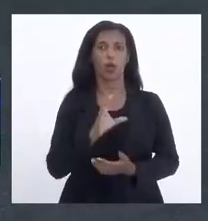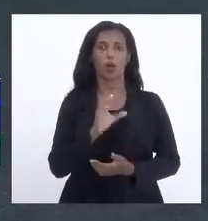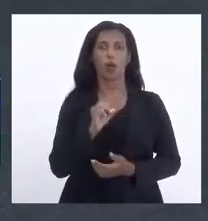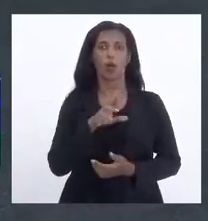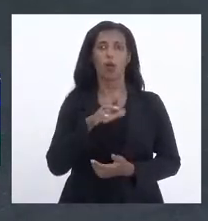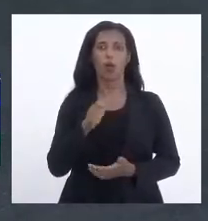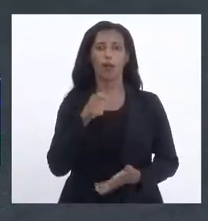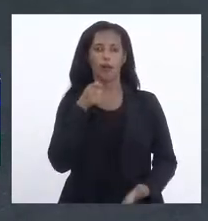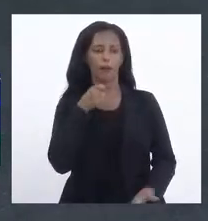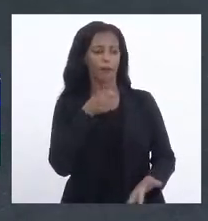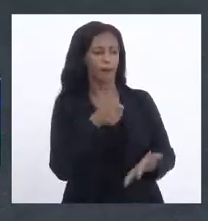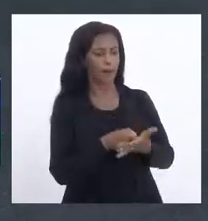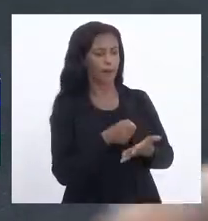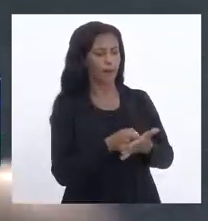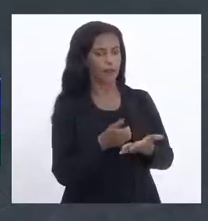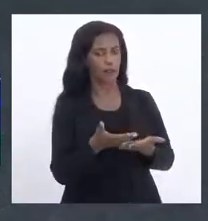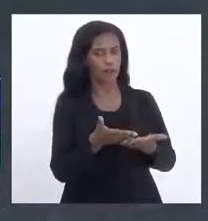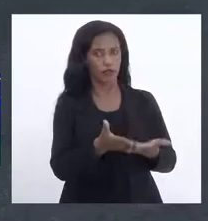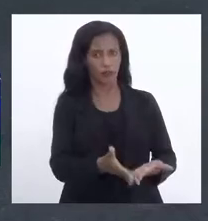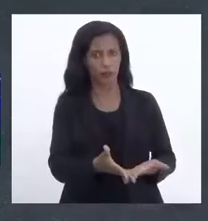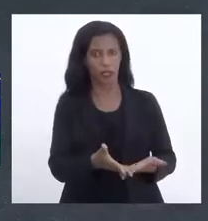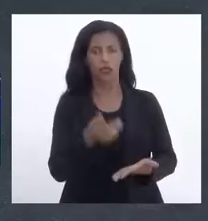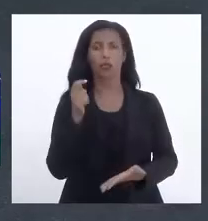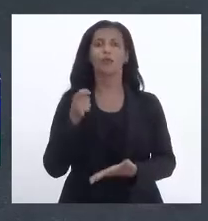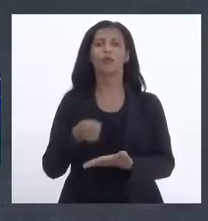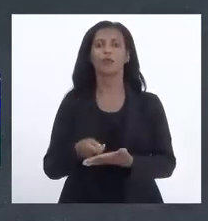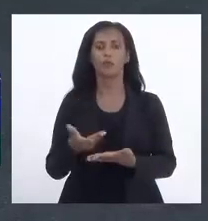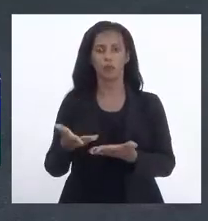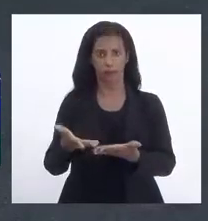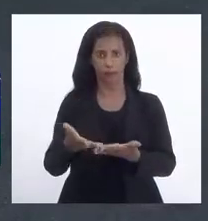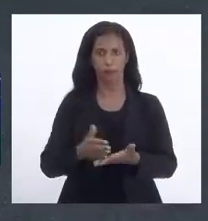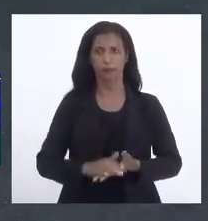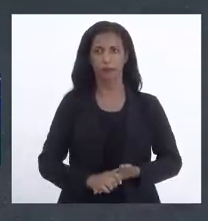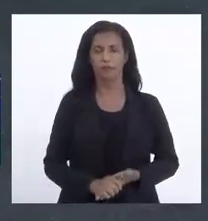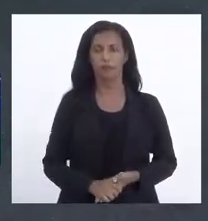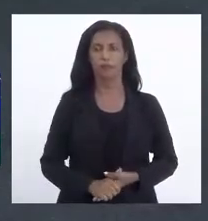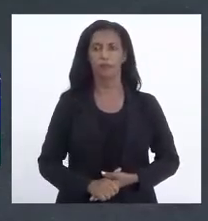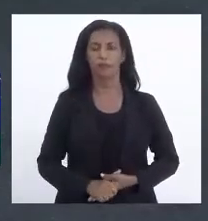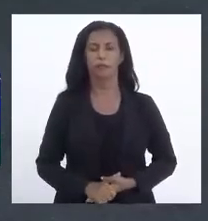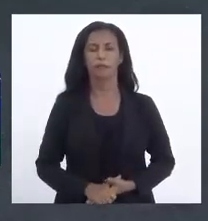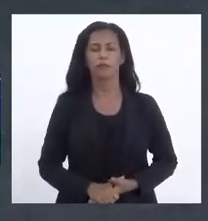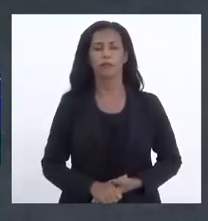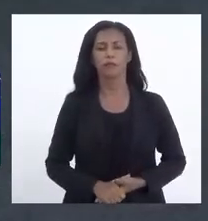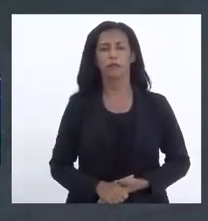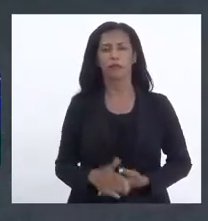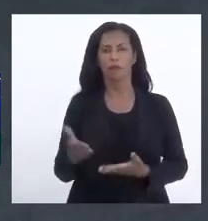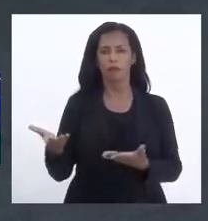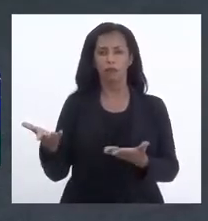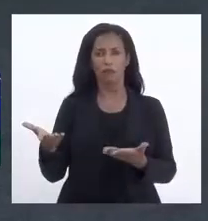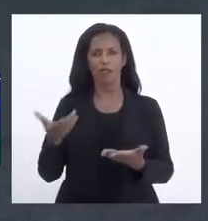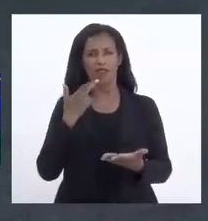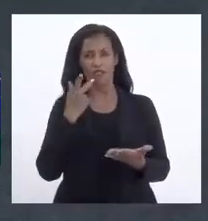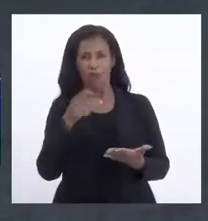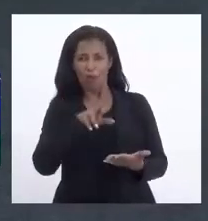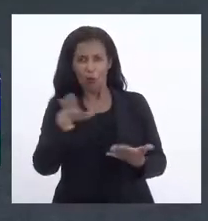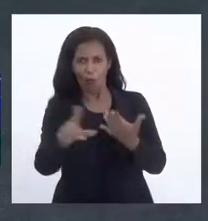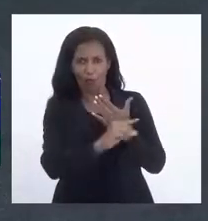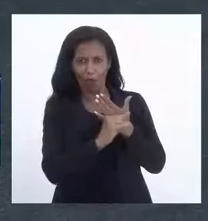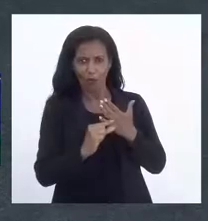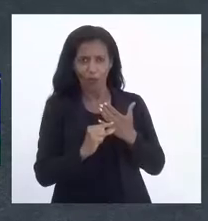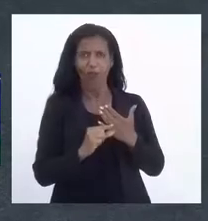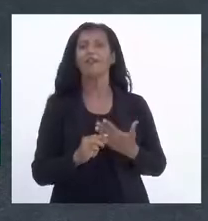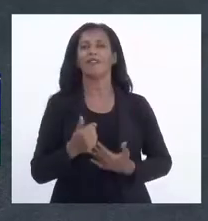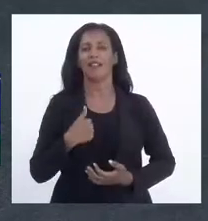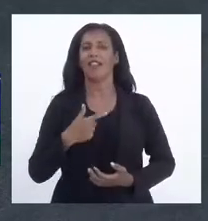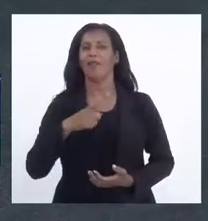dar efetividade ao que foi determinado. Me permite uma pequena parte, deputada Marta Rocha? Com certeza. Vossa Excelência diz que não é autora, mas